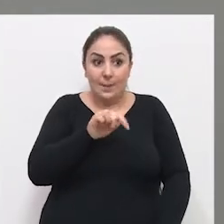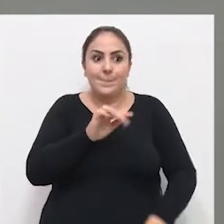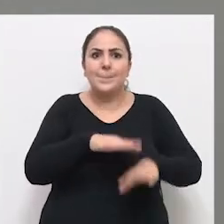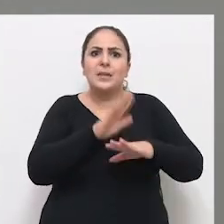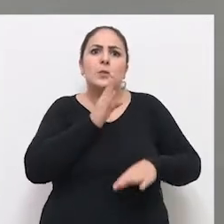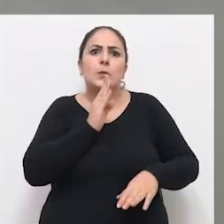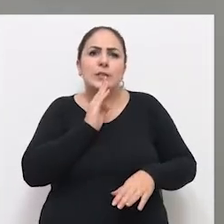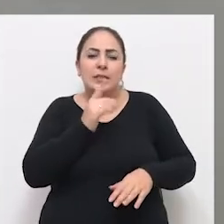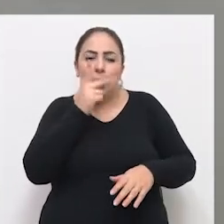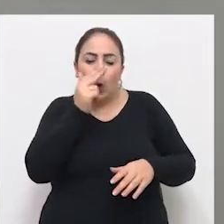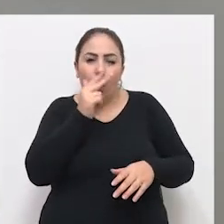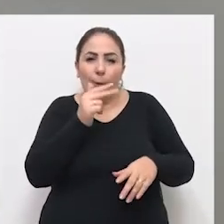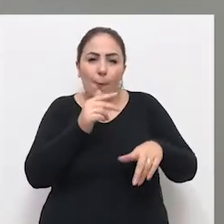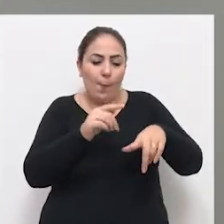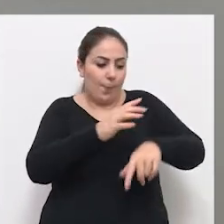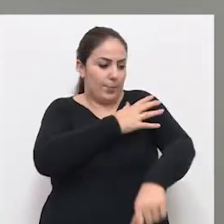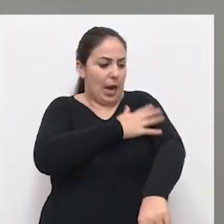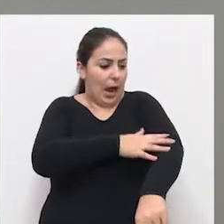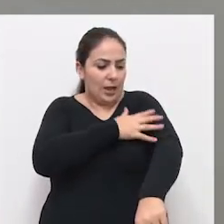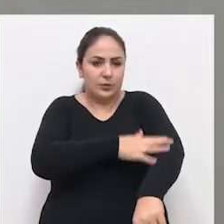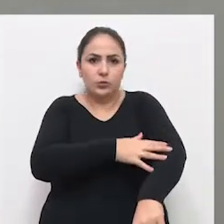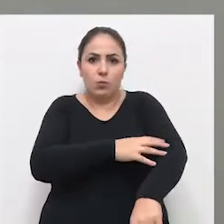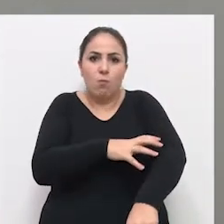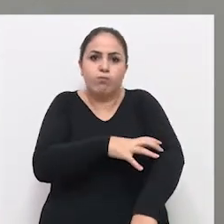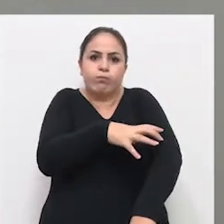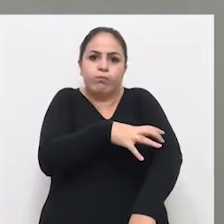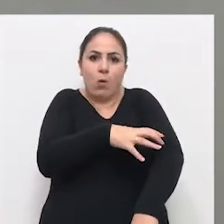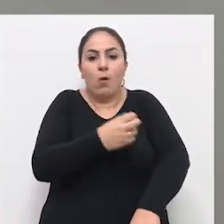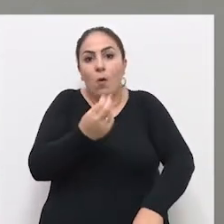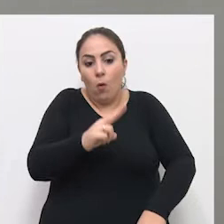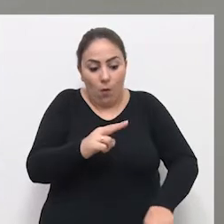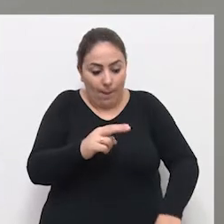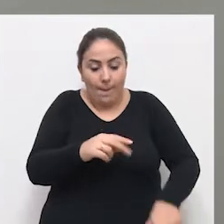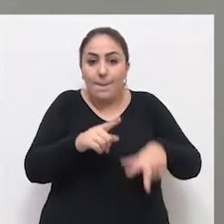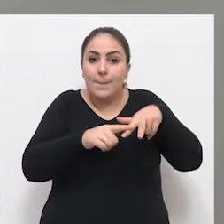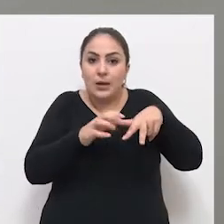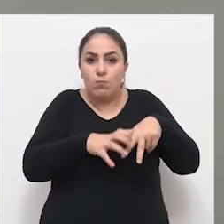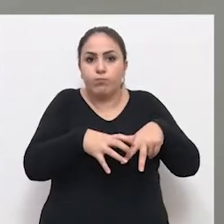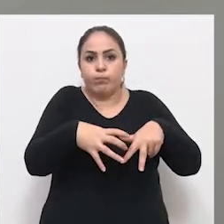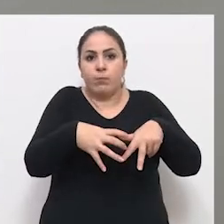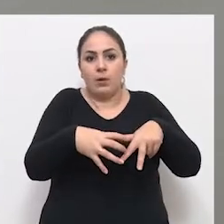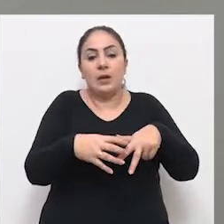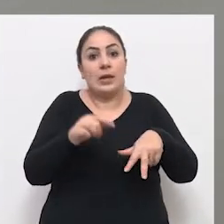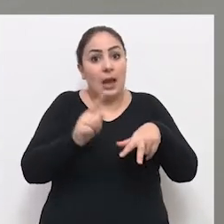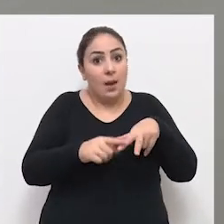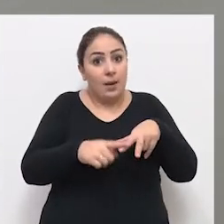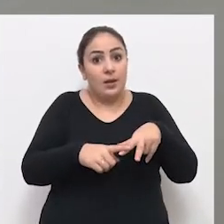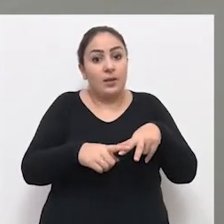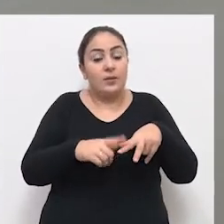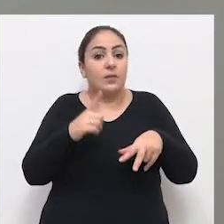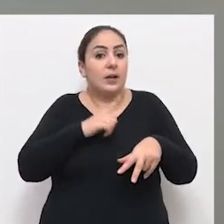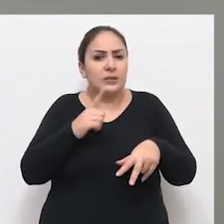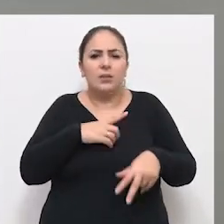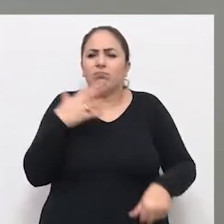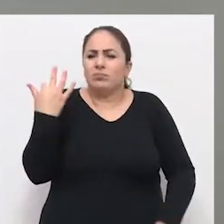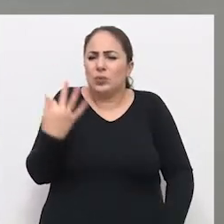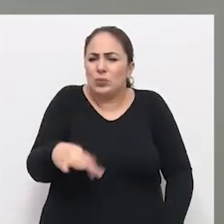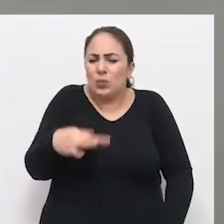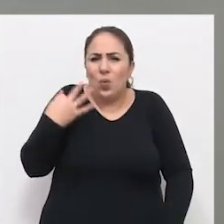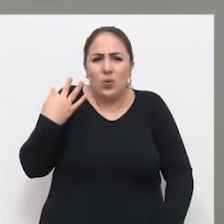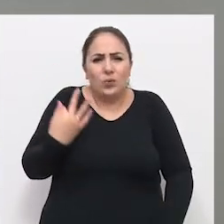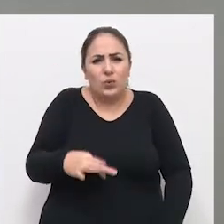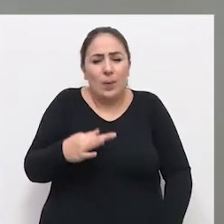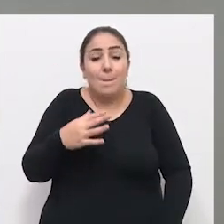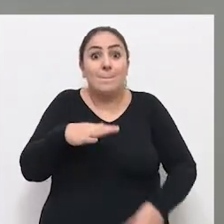você tem um inchaço no braço, no membro superior, ou um inchaço na perna. Esse inchaço ele vai ser doloroso